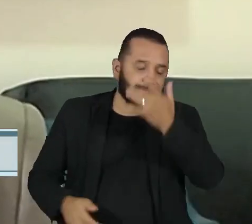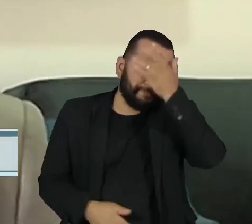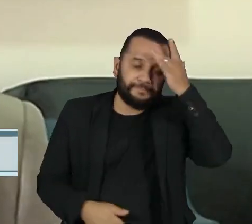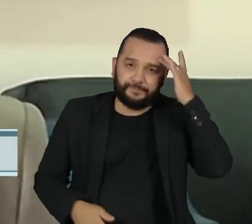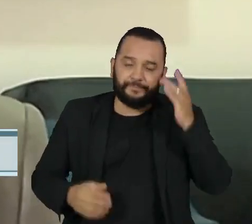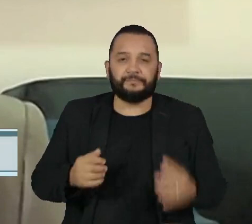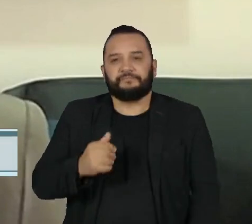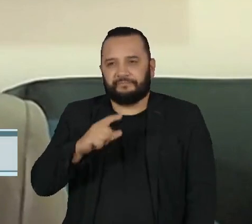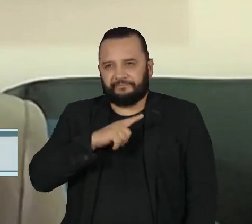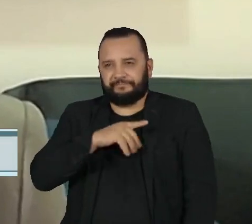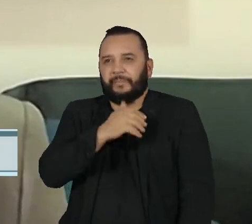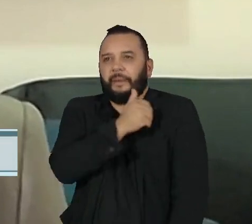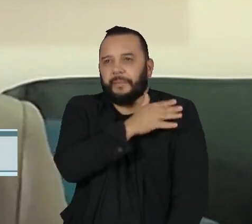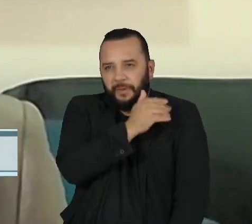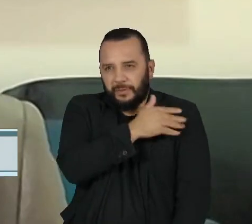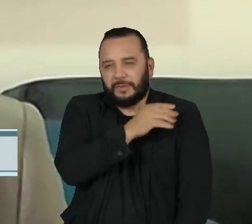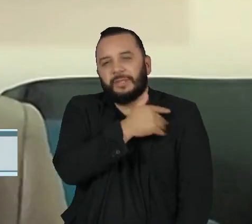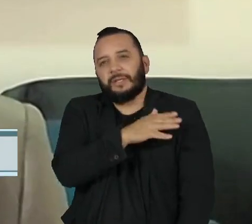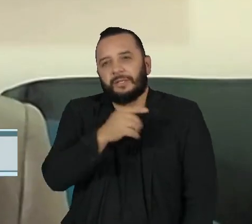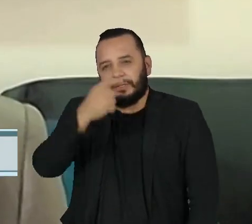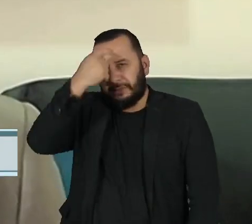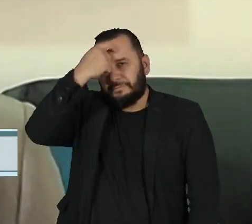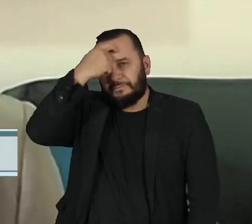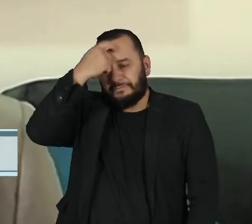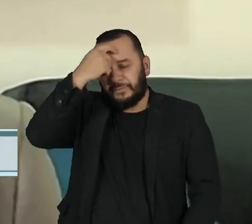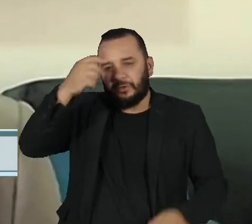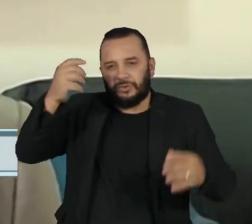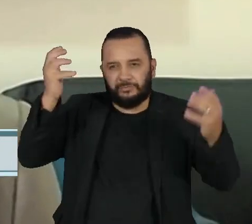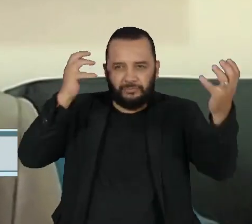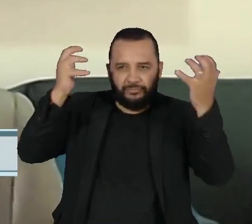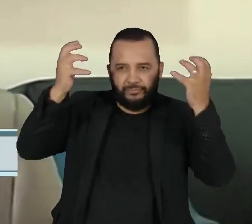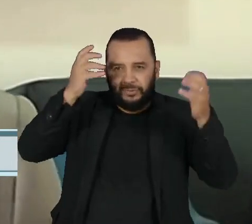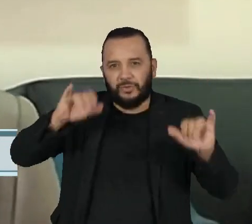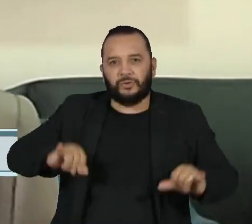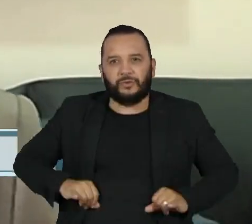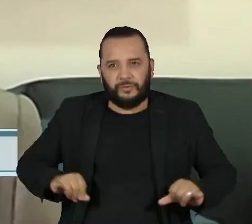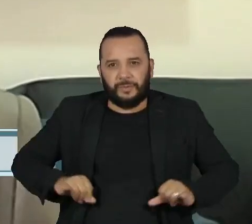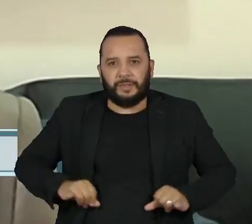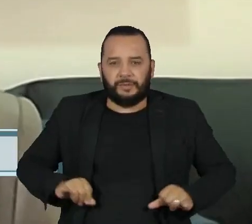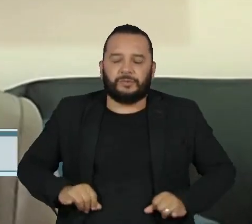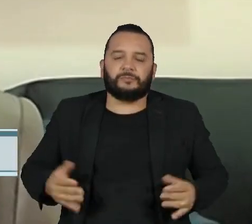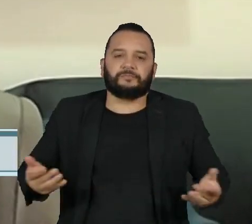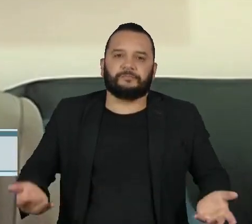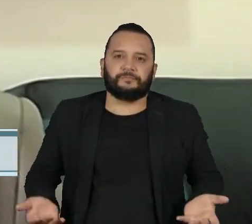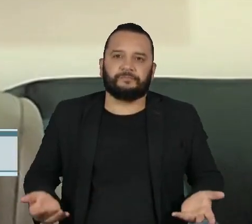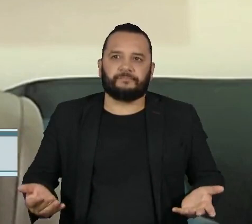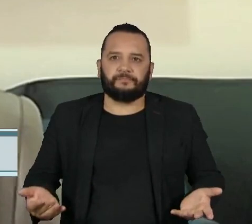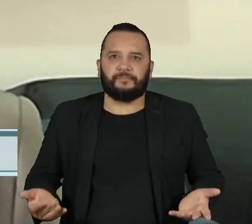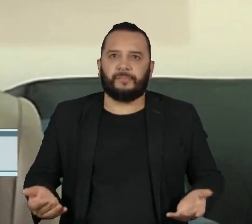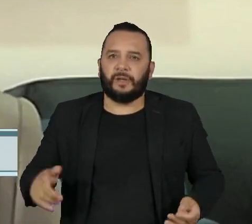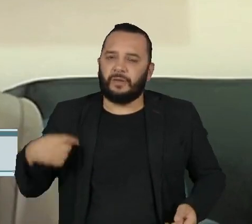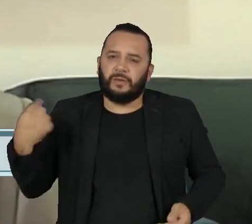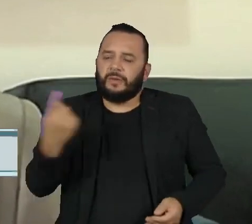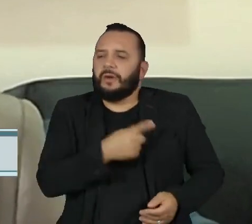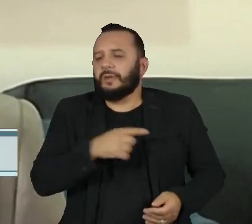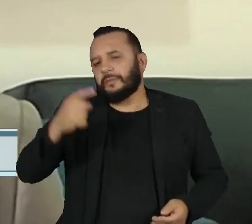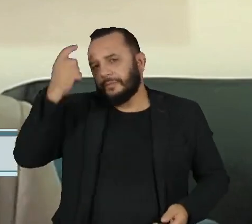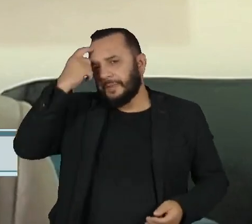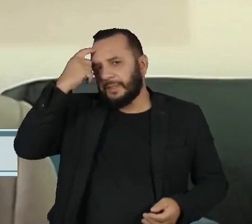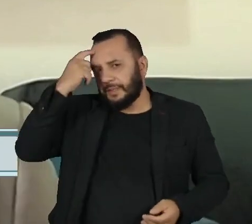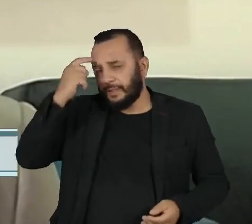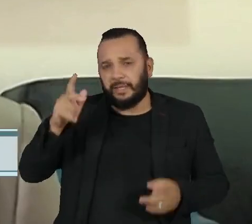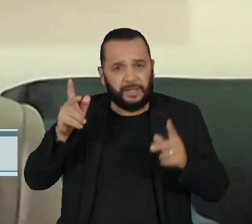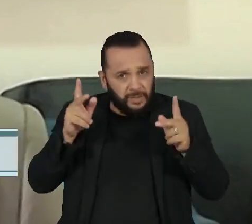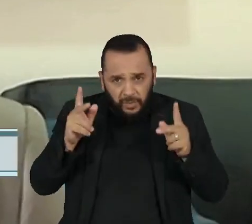transtornos mentais, né, aos quadros de sofrimento psicológico, e que nós não vemos isso aplicado da